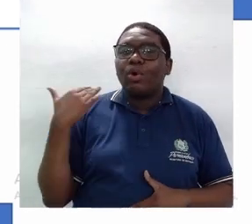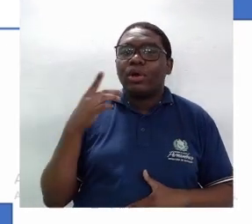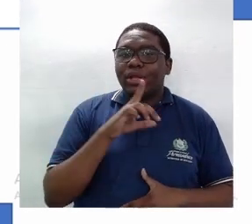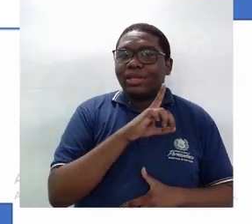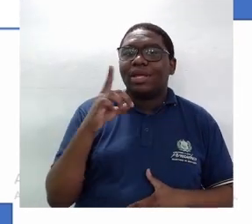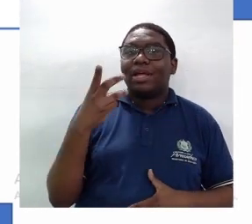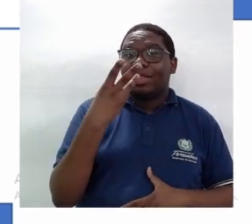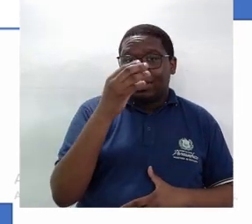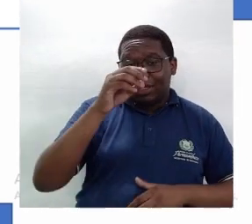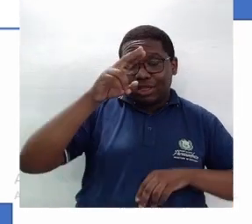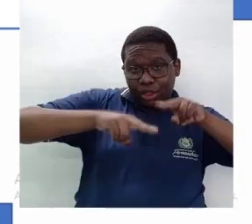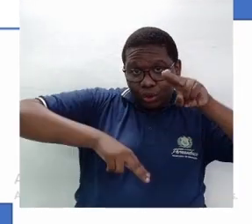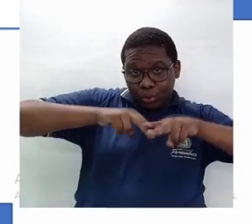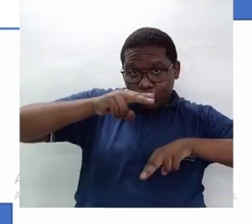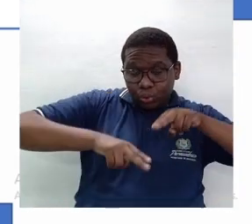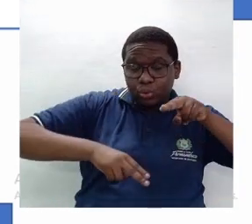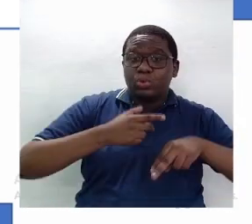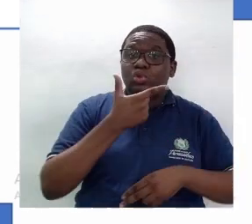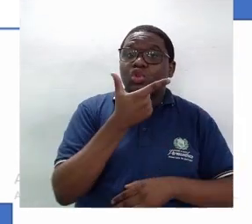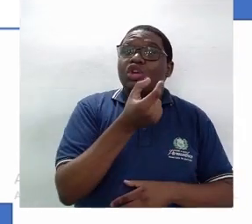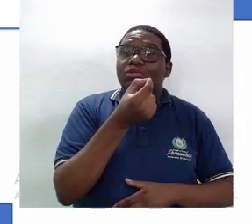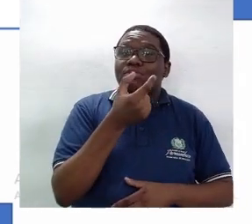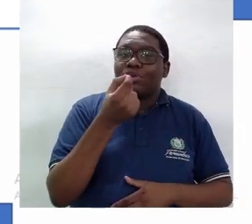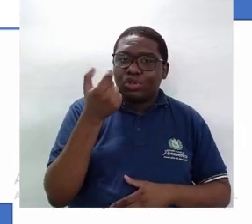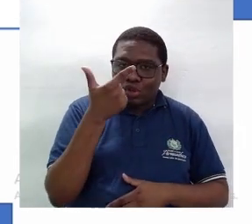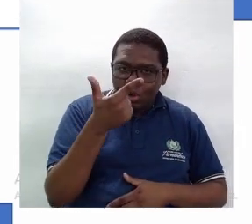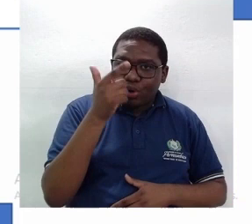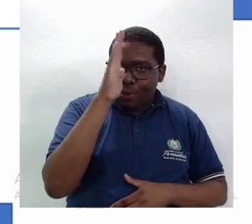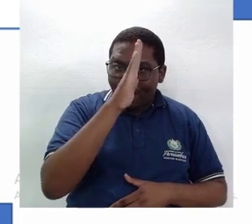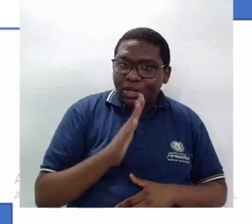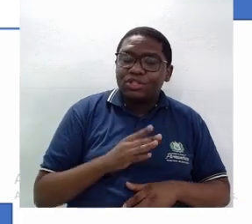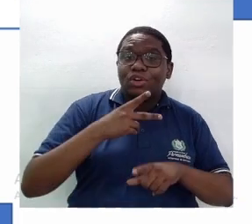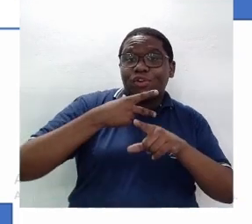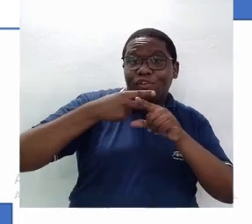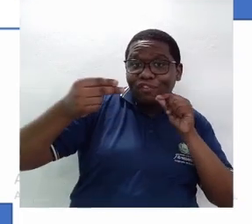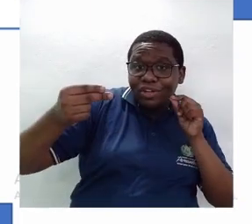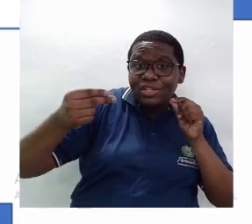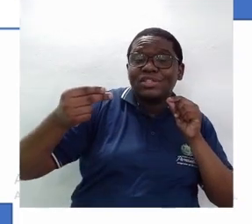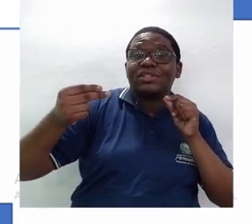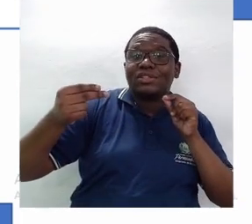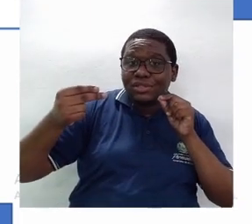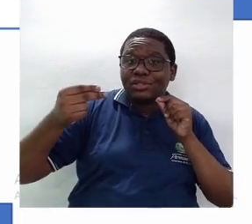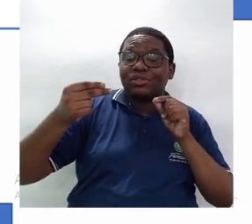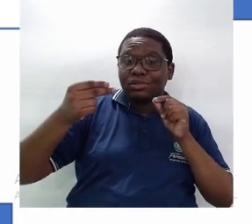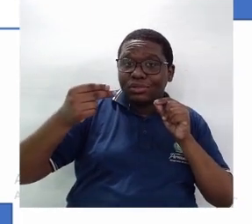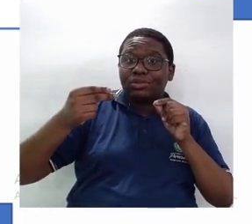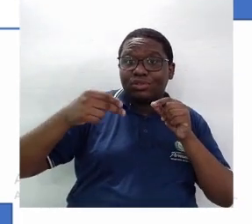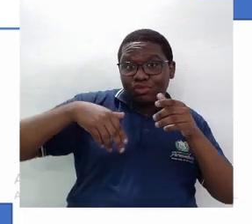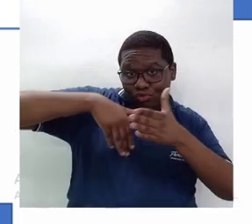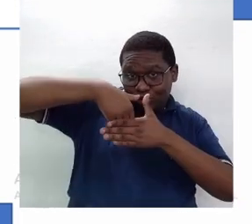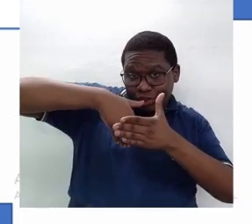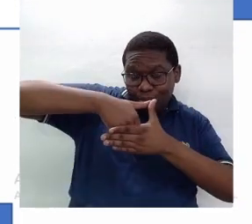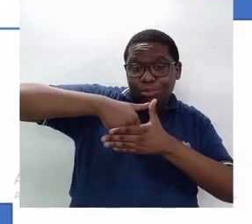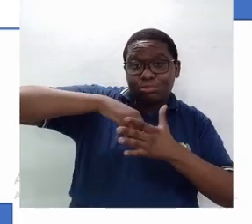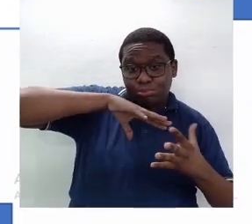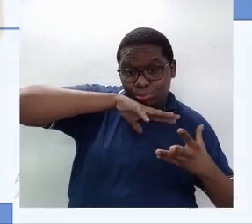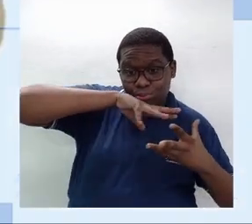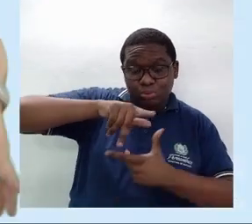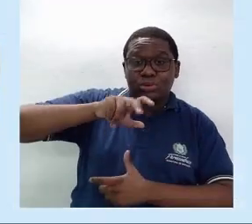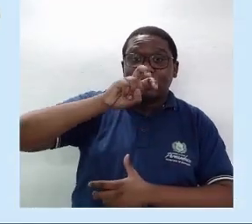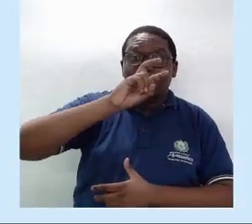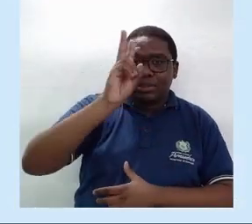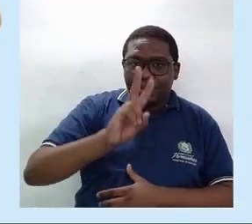30 de junho de 2002, quando o Brasil venceu a Copa do Mundo de Futebol pela 5ª